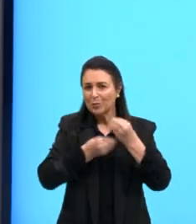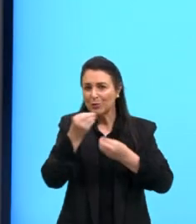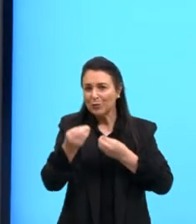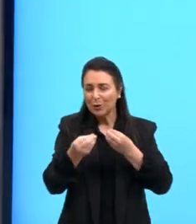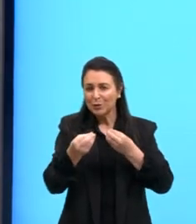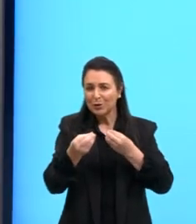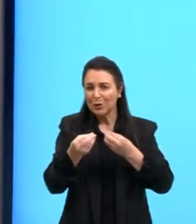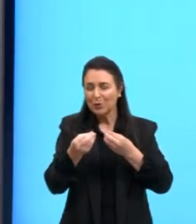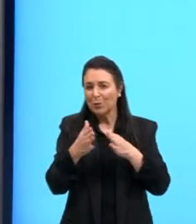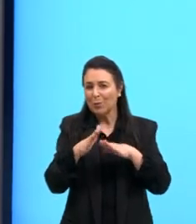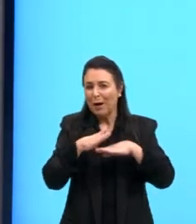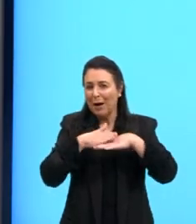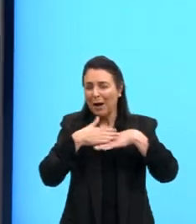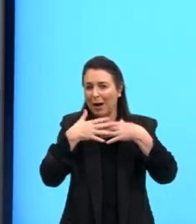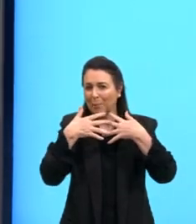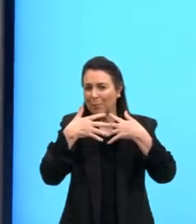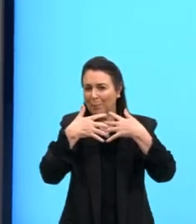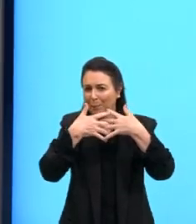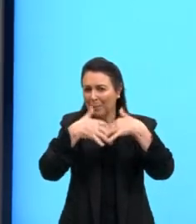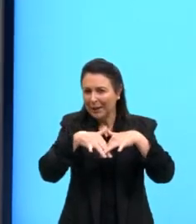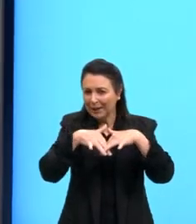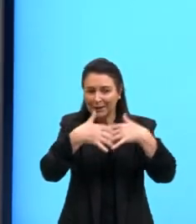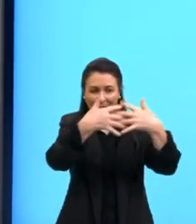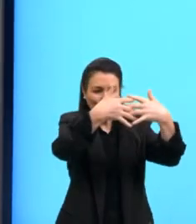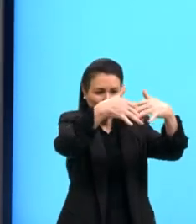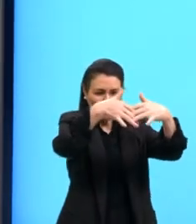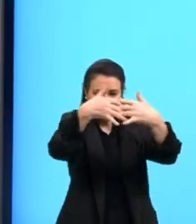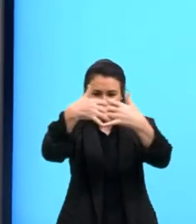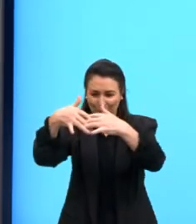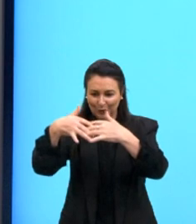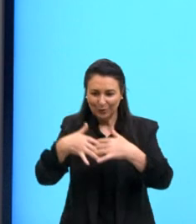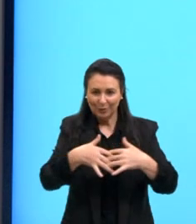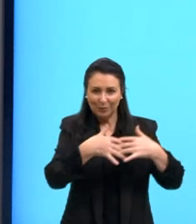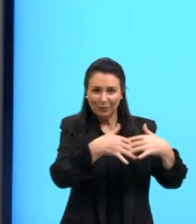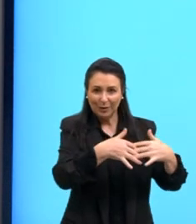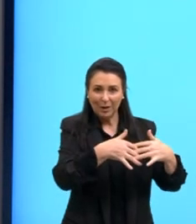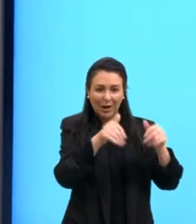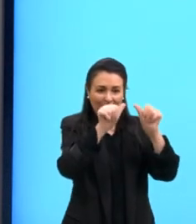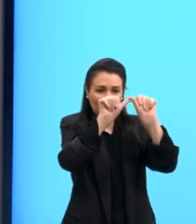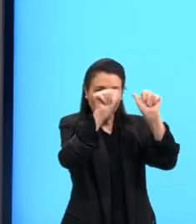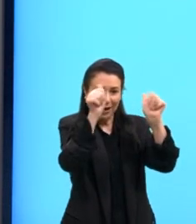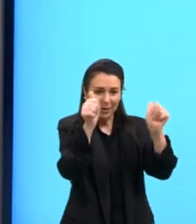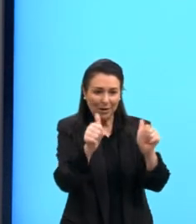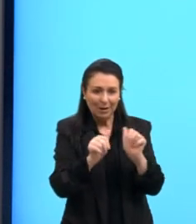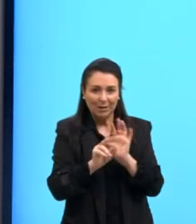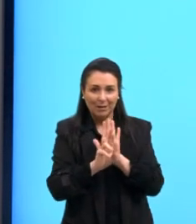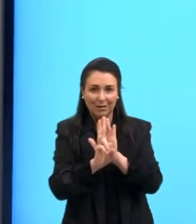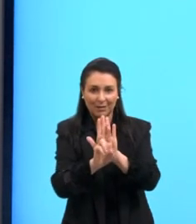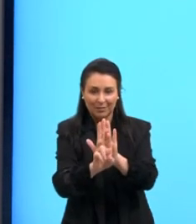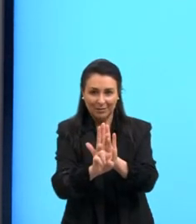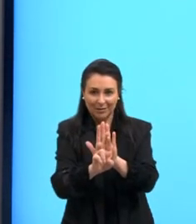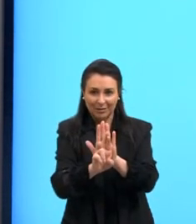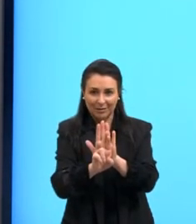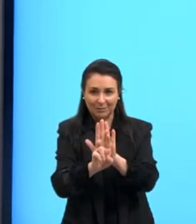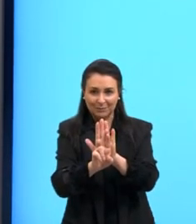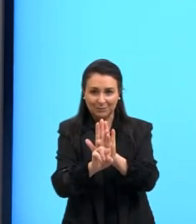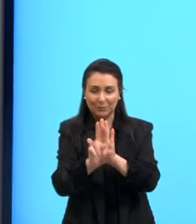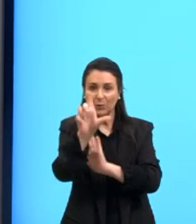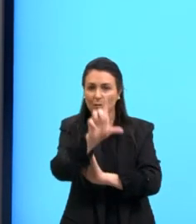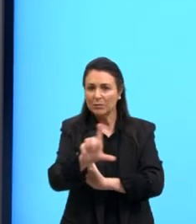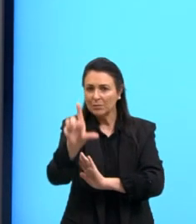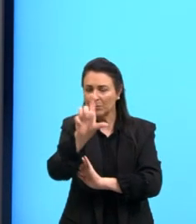máquina do tempo e essa imagem tá fazendo isso essa imagem está nos ilustrando que como se fosse uma máquina do tempo através da literatura